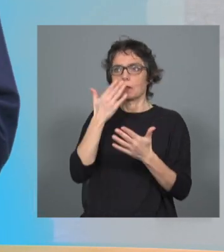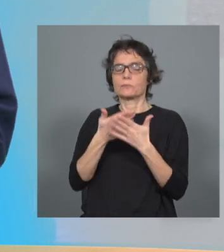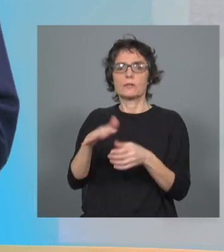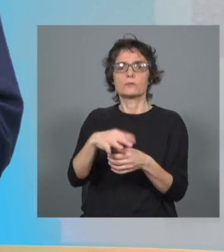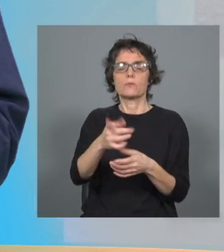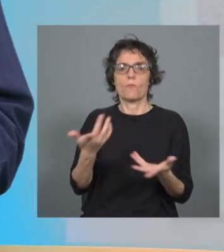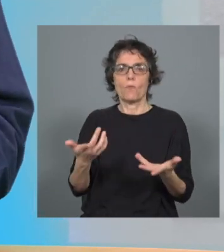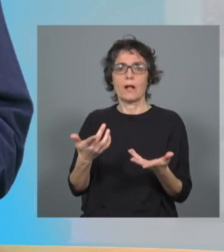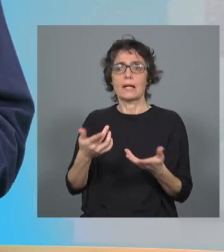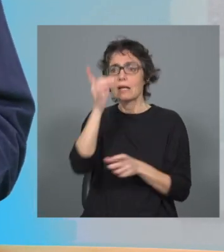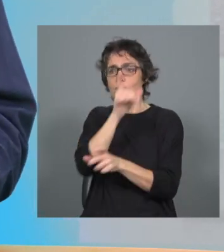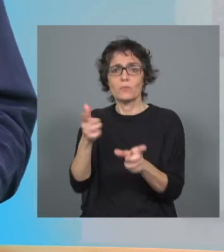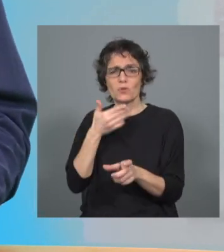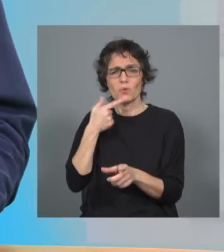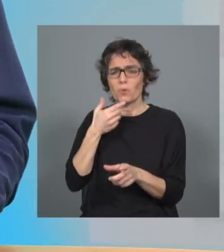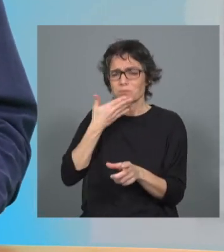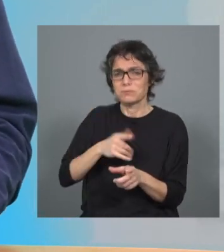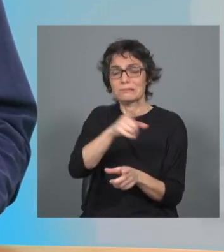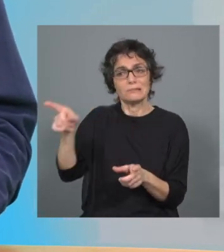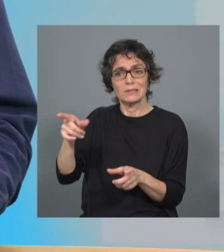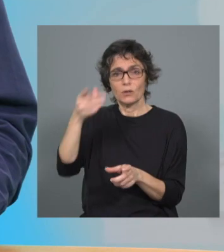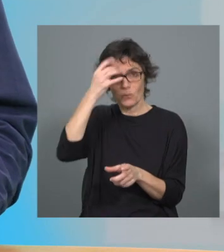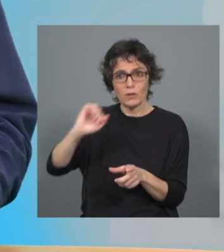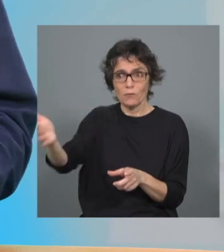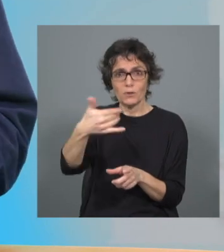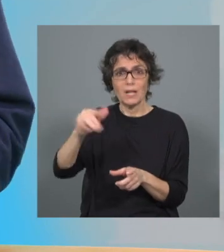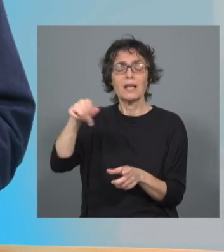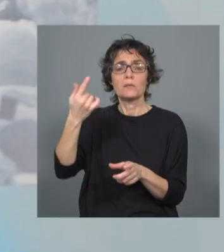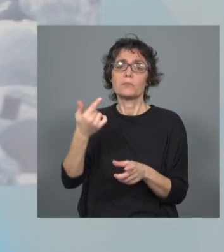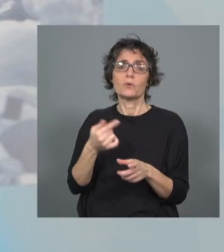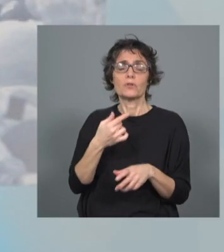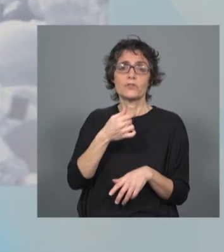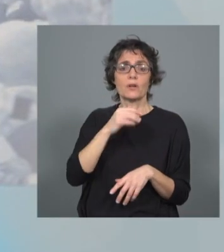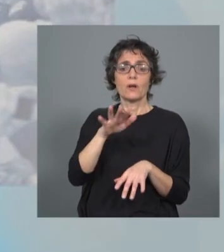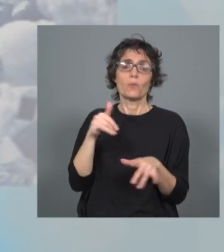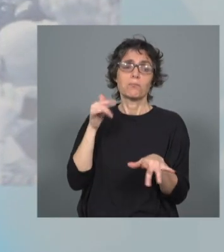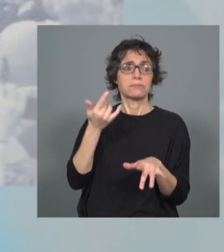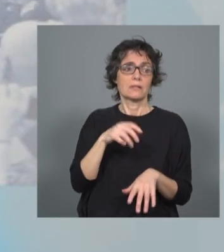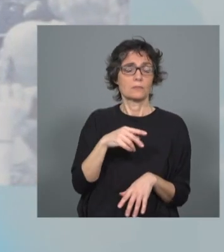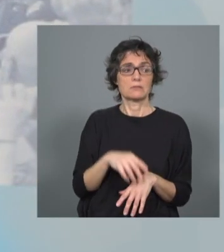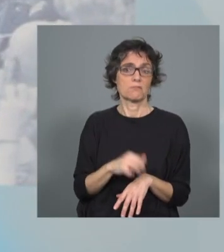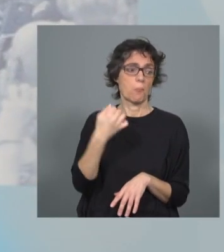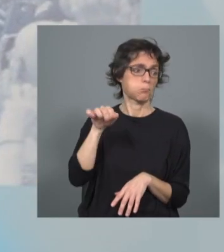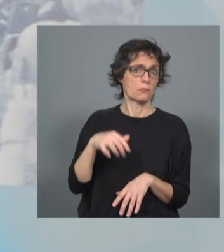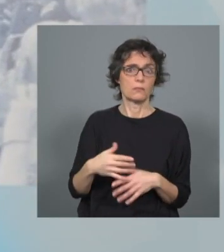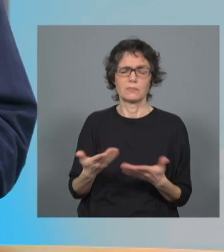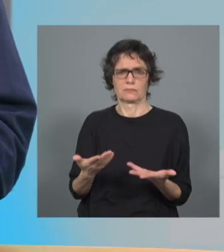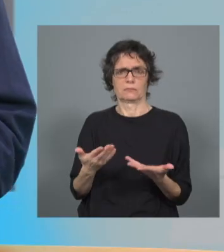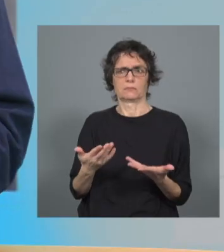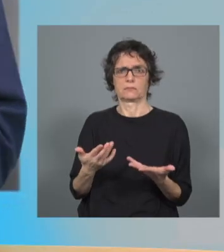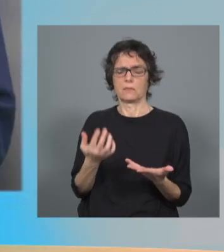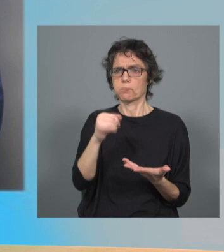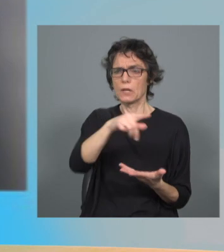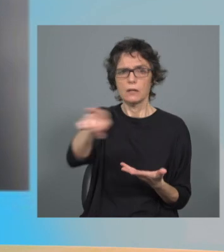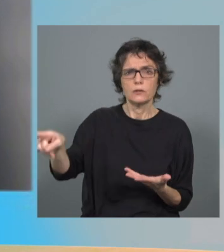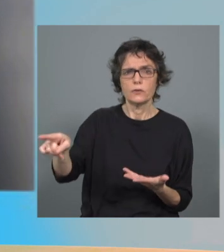já foram chamadas, já foram ouvidas e foram ignoradas. Isso é que é grave. E quando se ignora toda a gente que percebe de facto o assunto, que